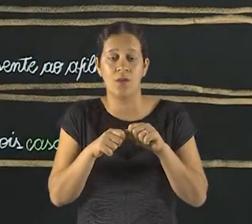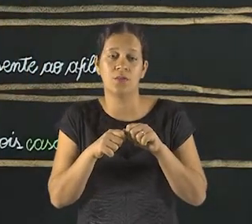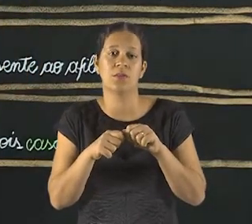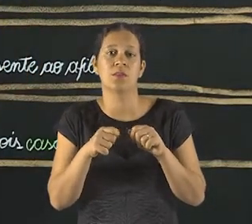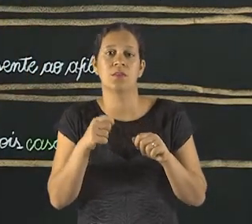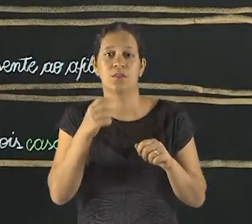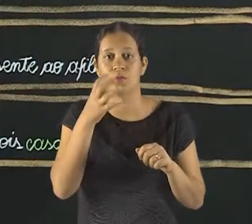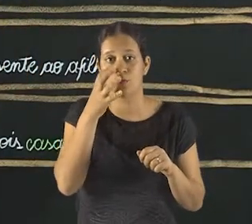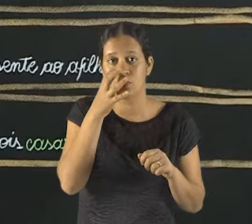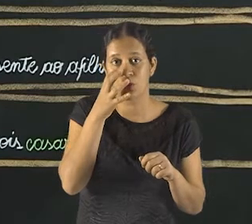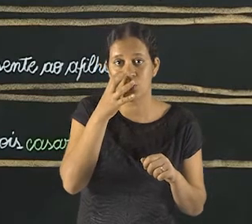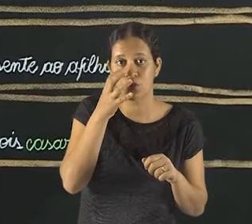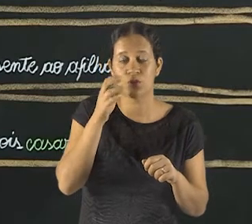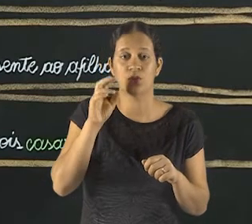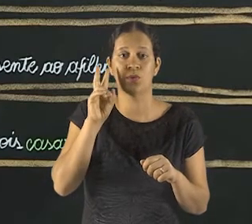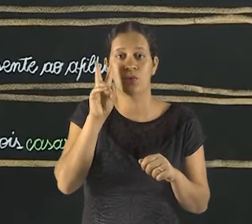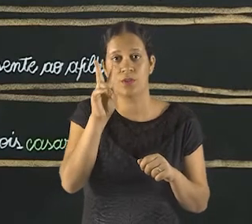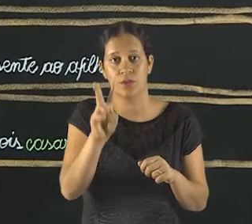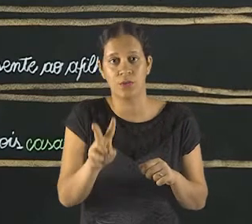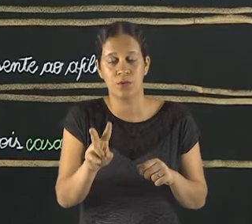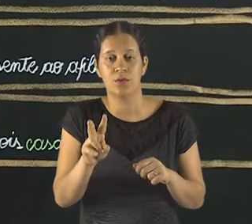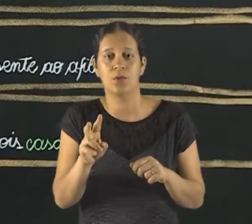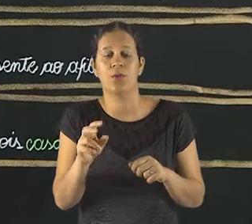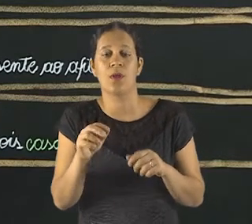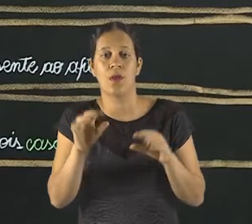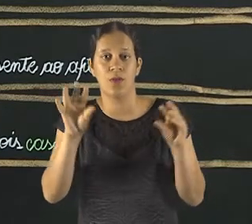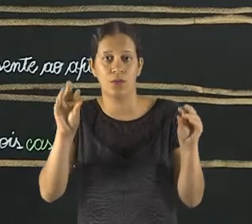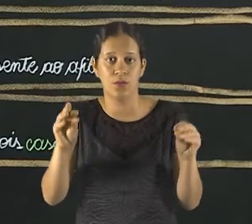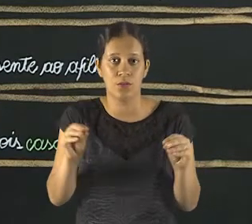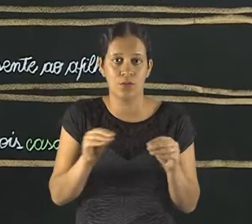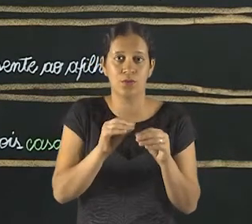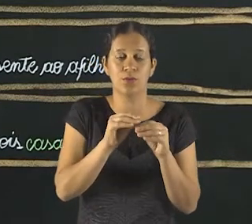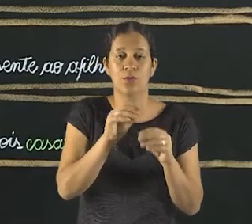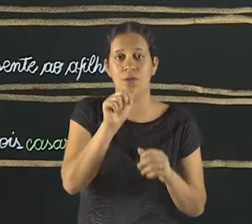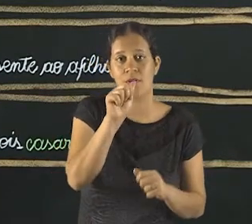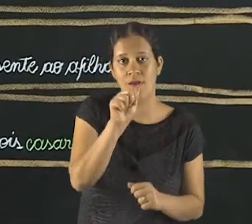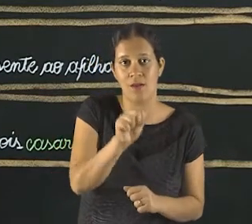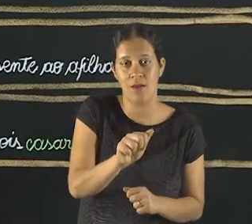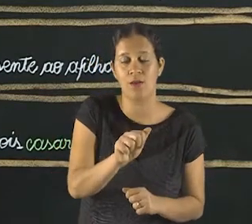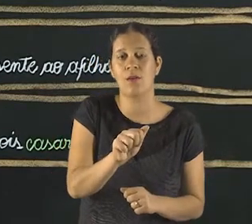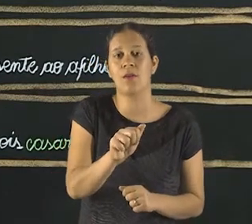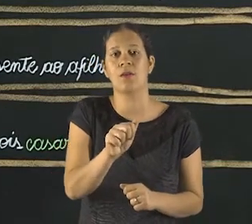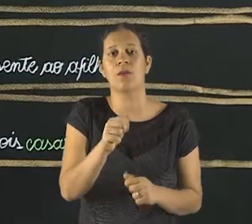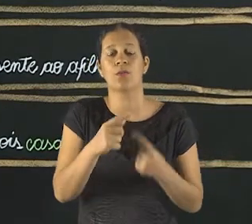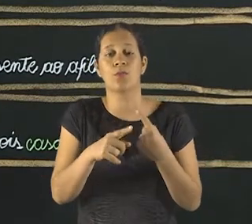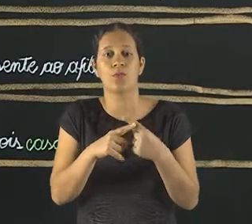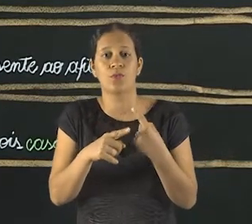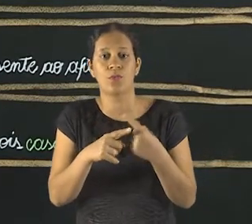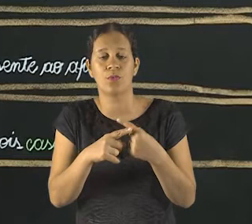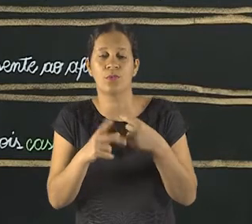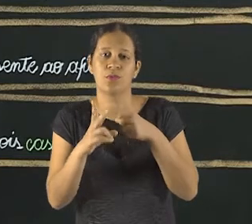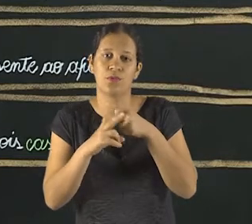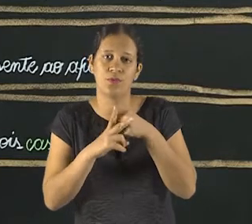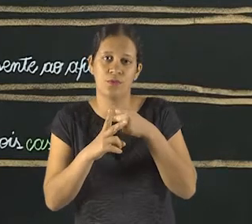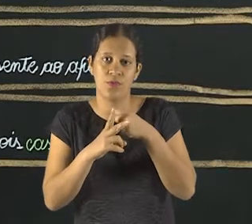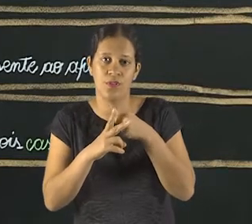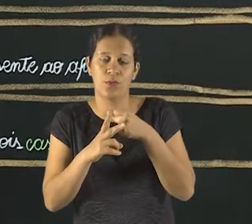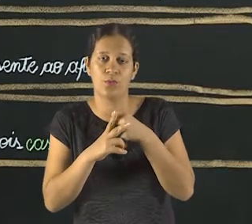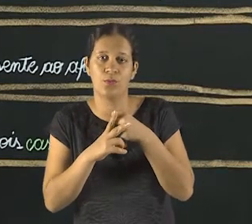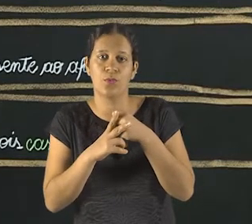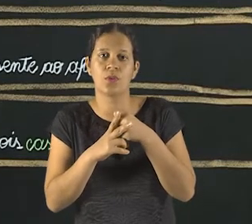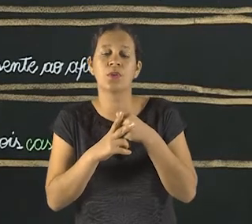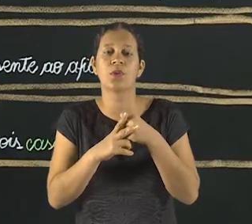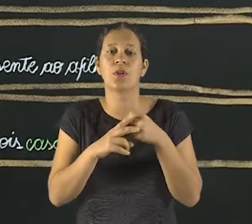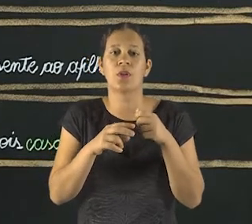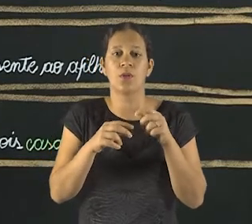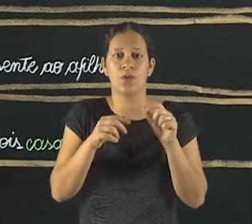construção, assistiu ao espetáculo, eu tenho a união da preposição a. Por que essa preposição a? Por conta do